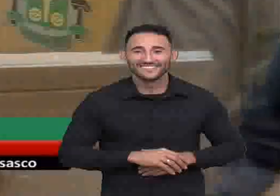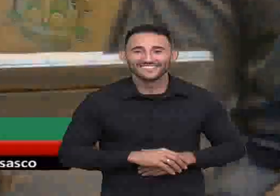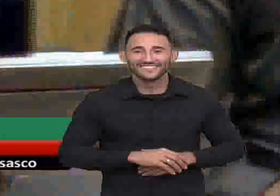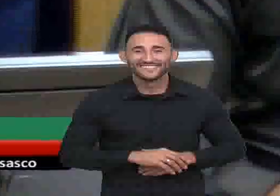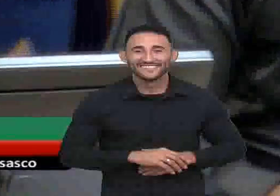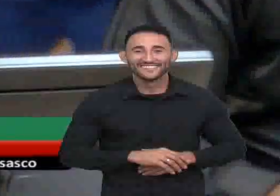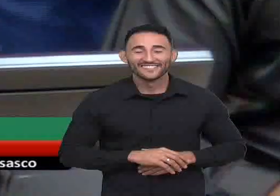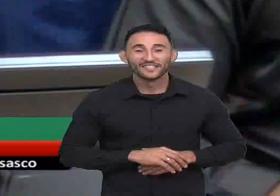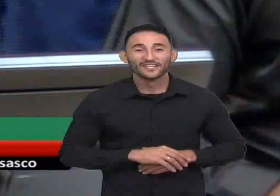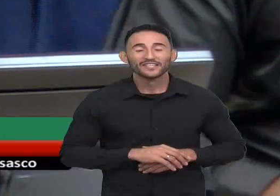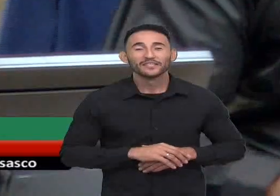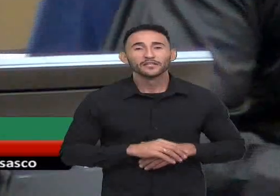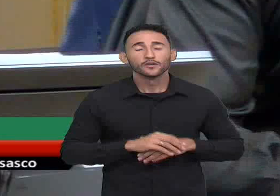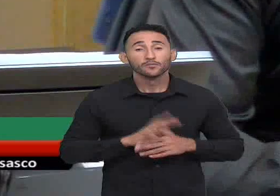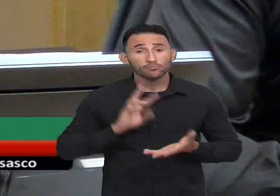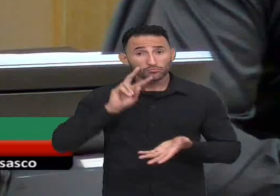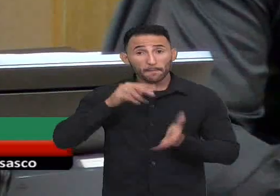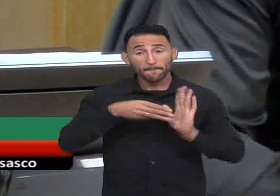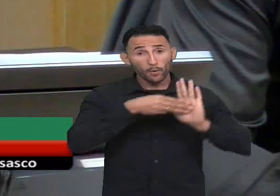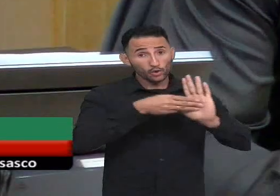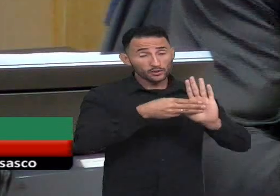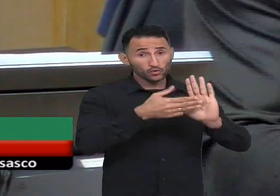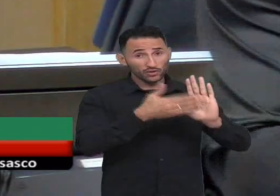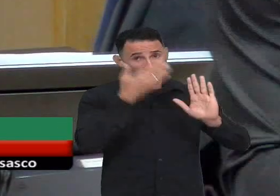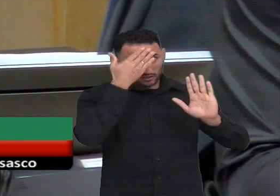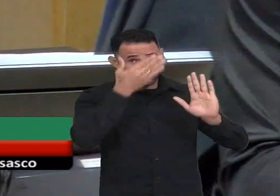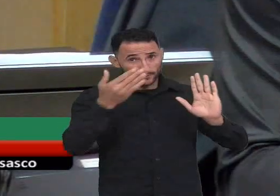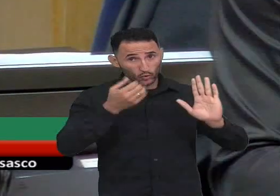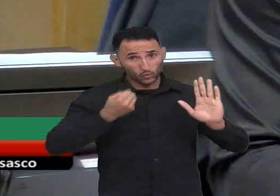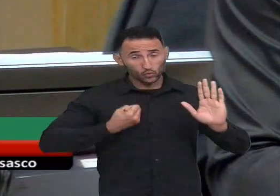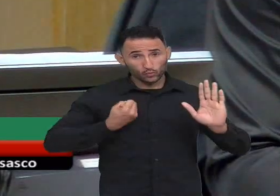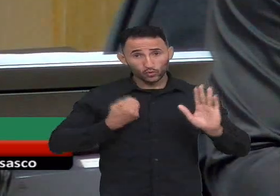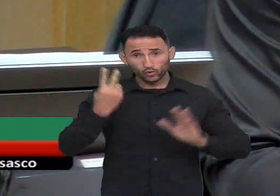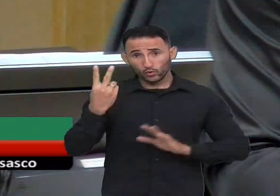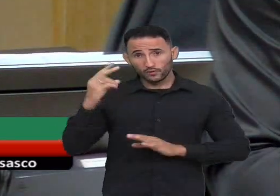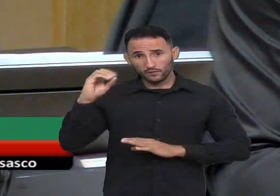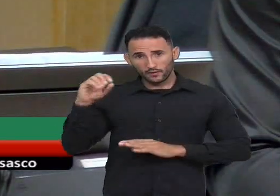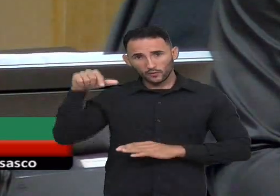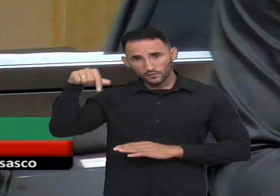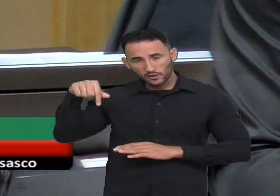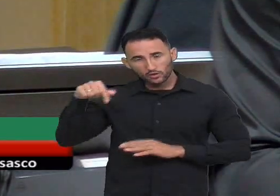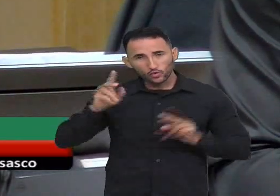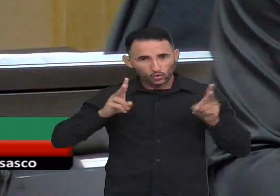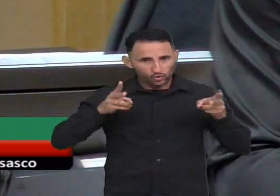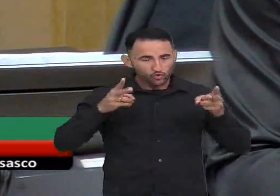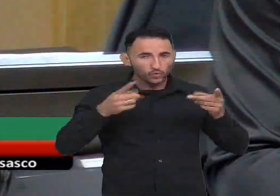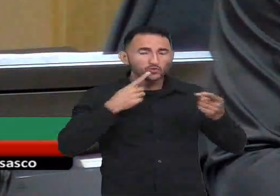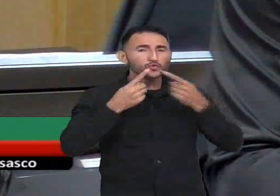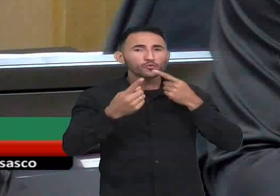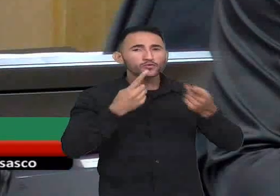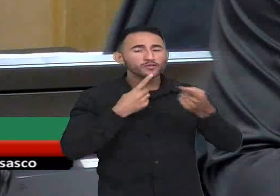Continue em discussão a moção de agradecimento 207 de